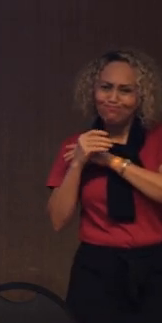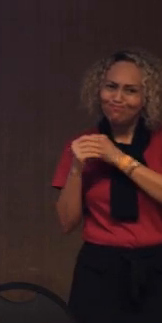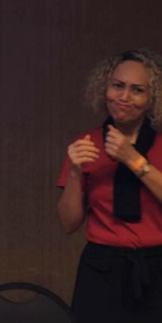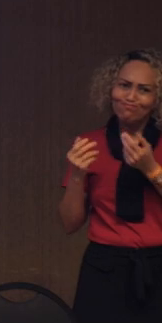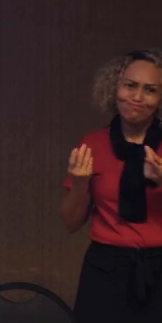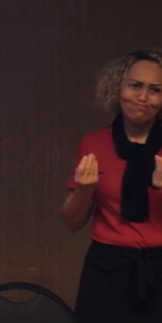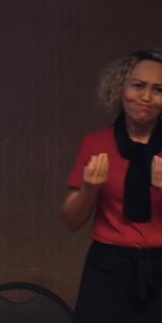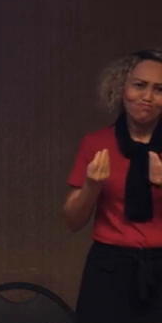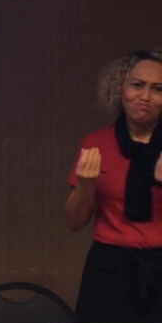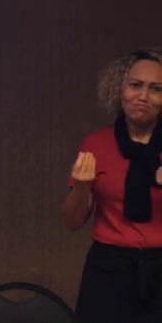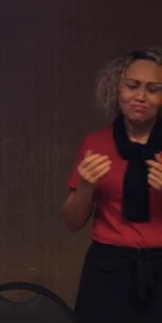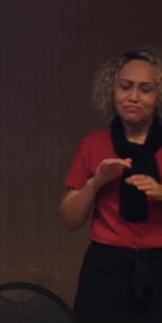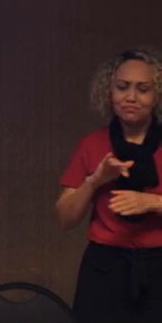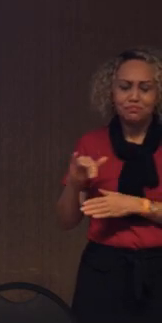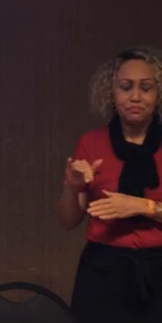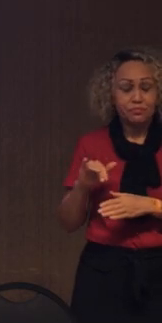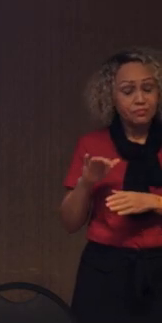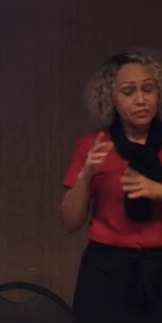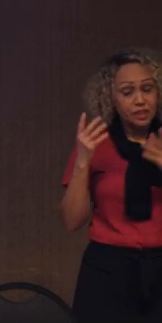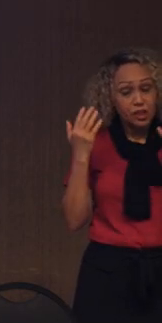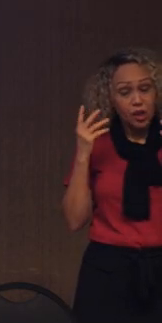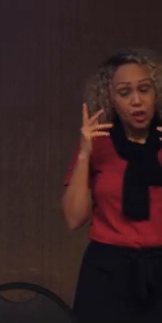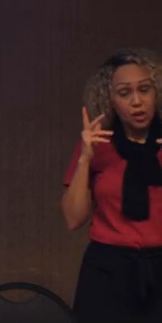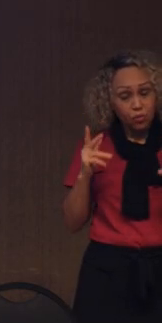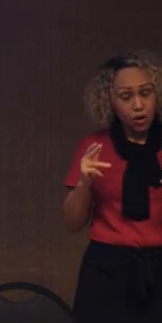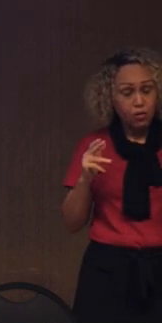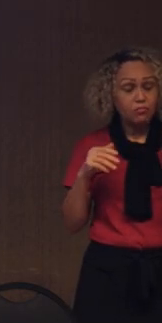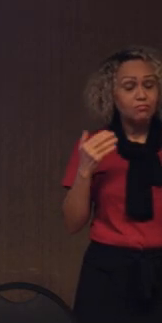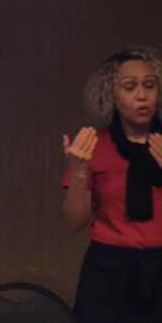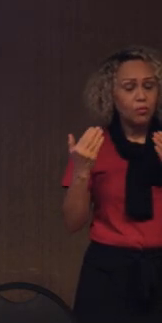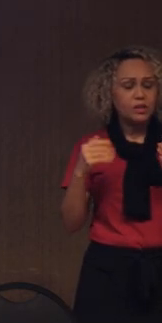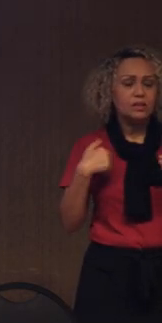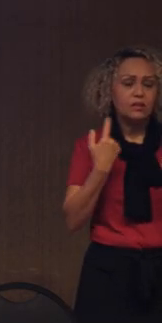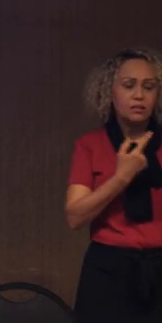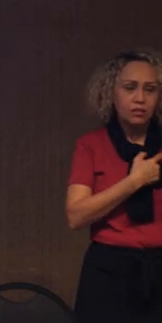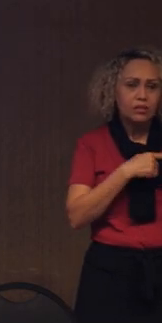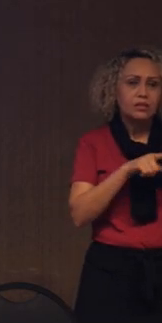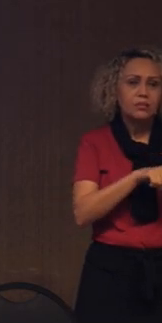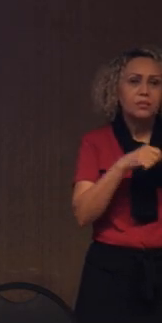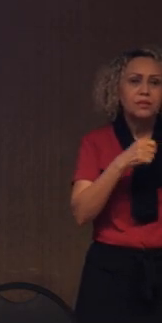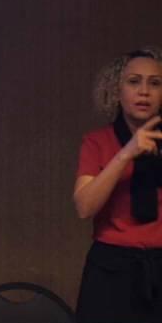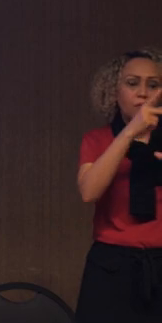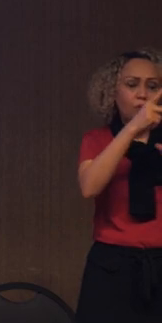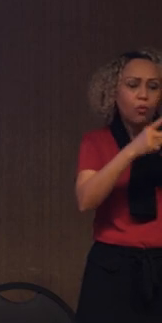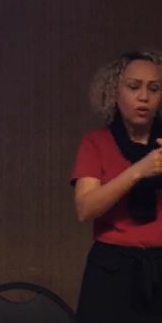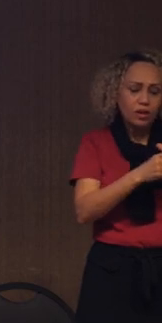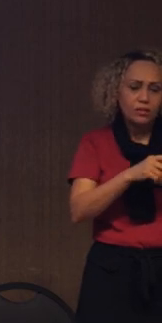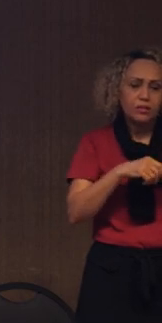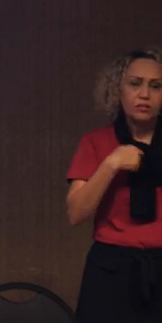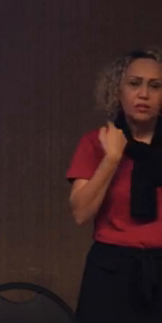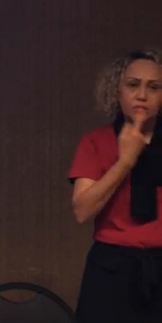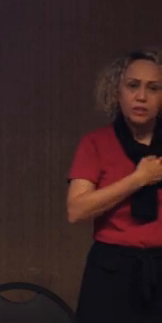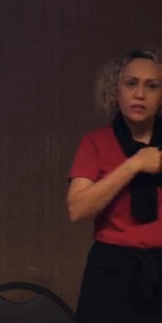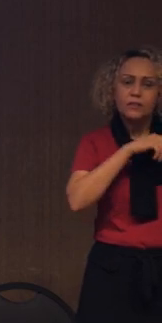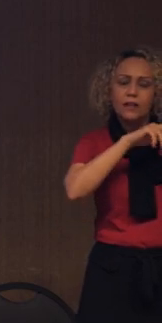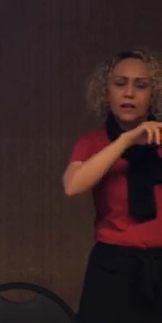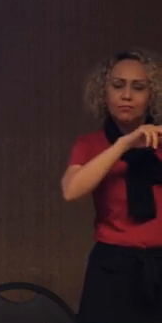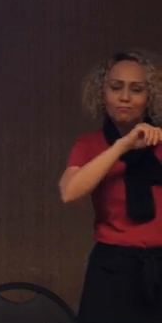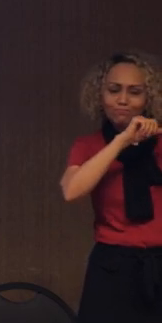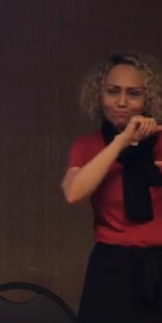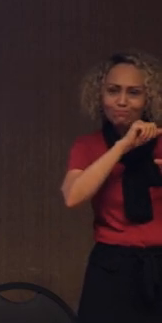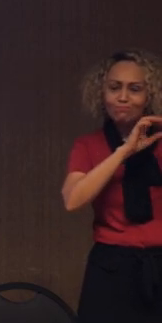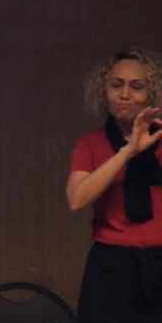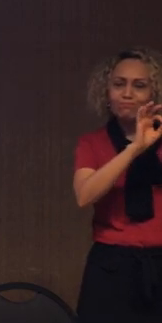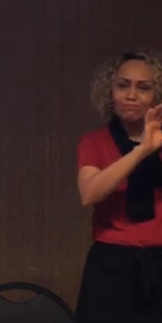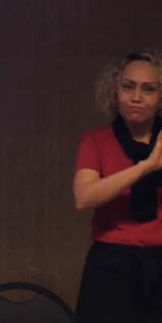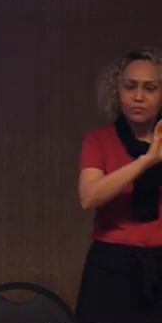projetos. Ter esse ano reposto todos os projetos do nosso primeiro governo, segundo e terceiro governo, foi um